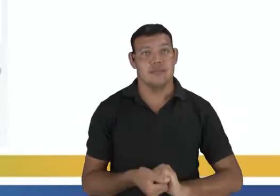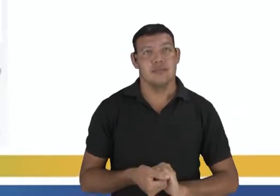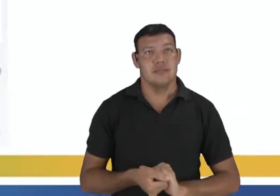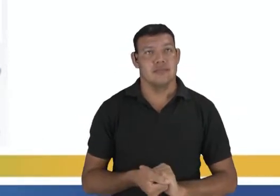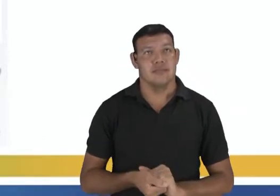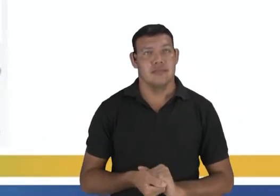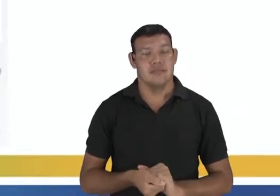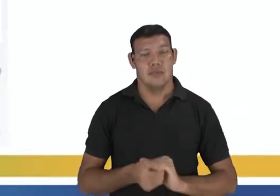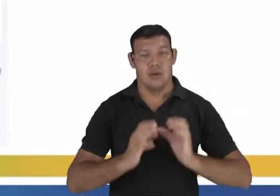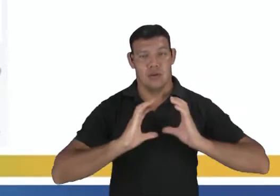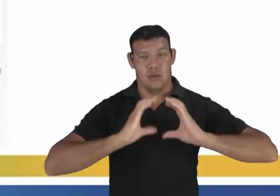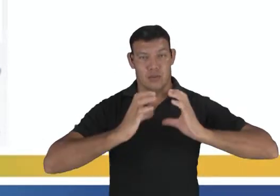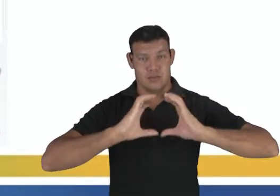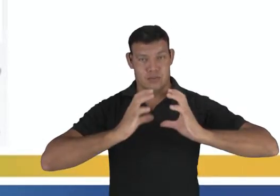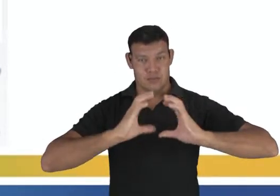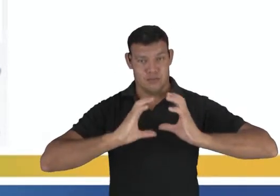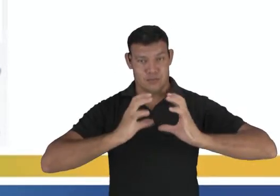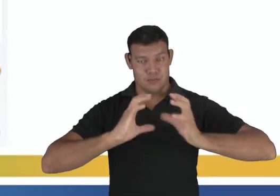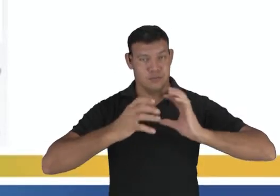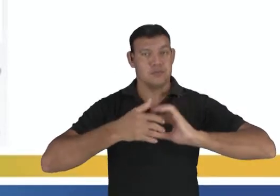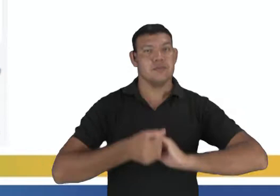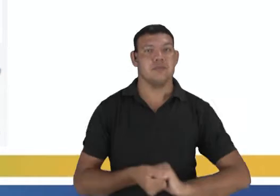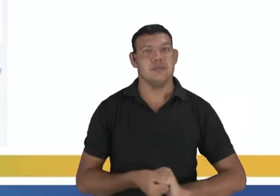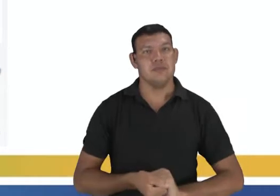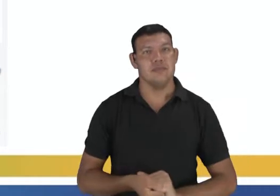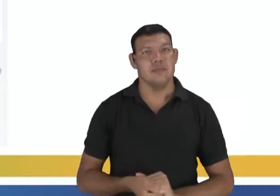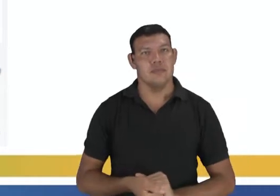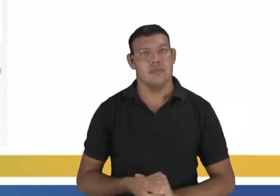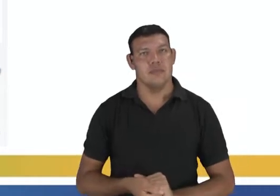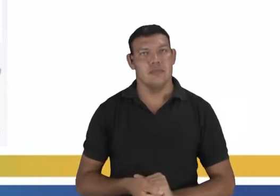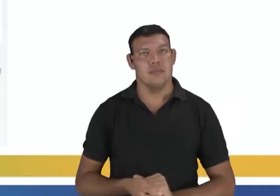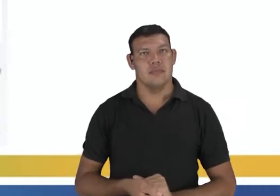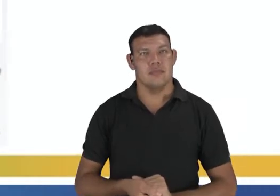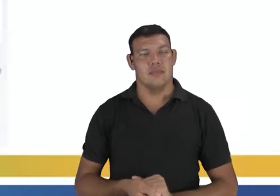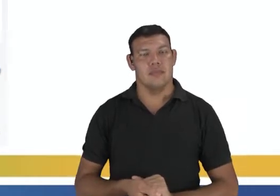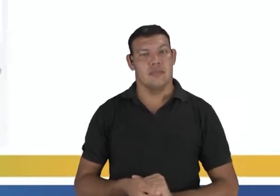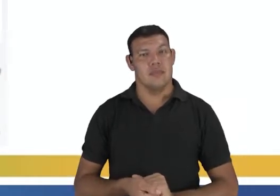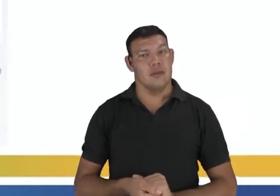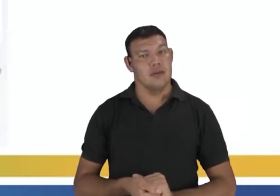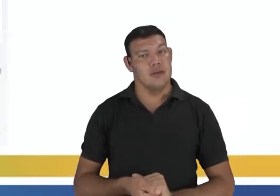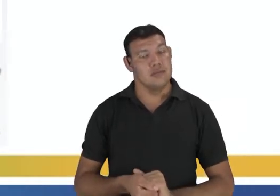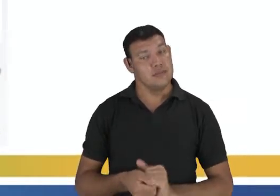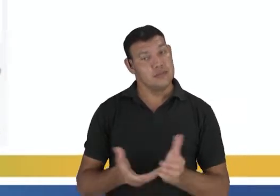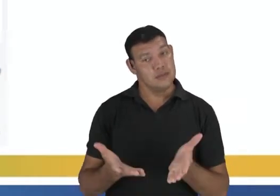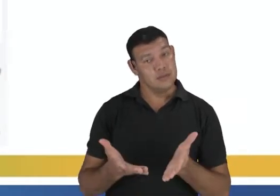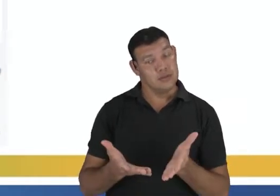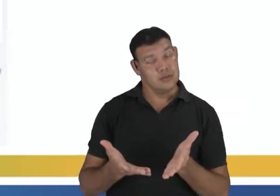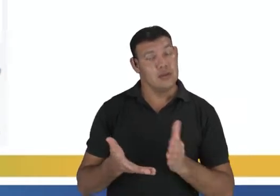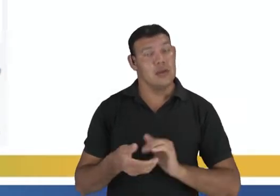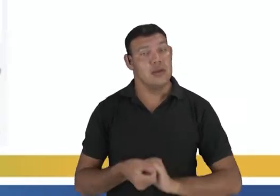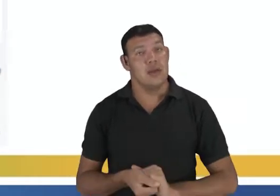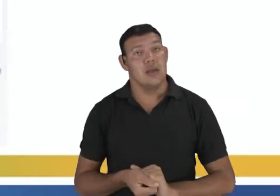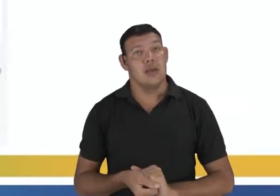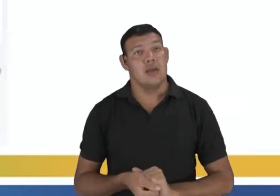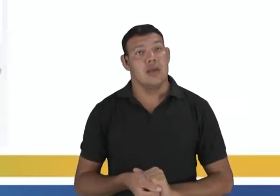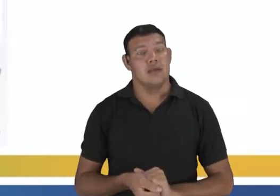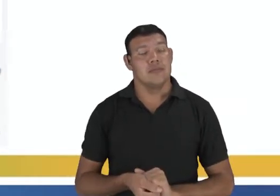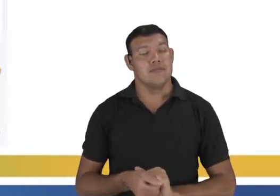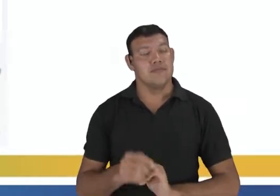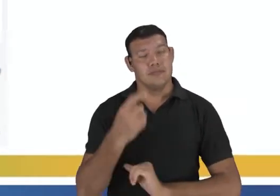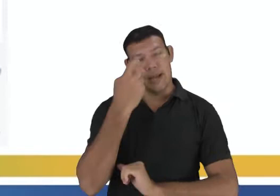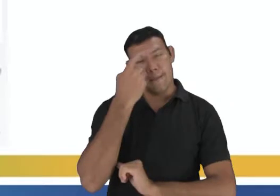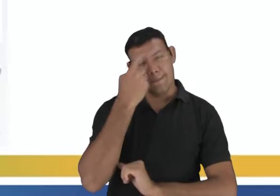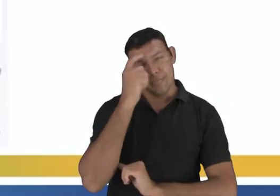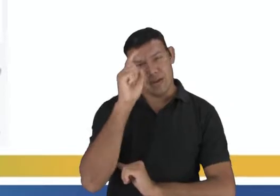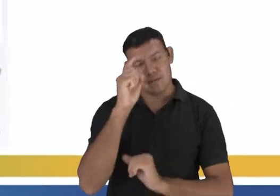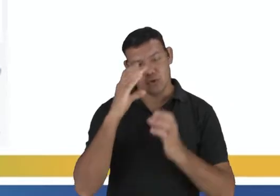O nome esfera também pode ser substituído por uma abóbada, né, dependendo do que você analisa ali. Mas ele já tinha uma ideia